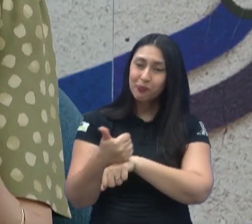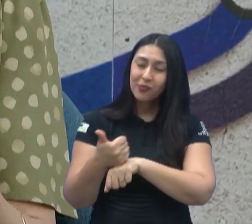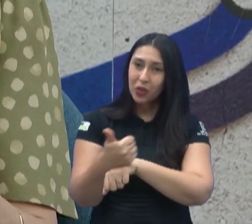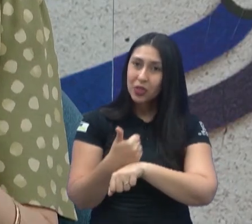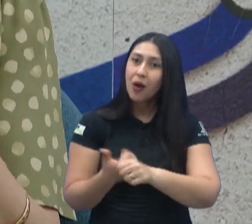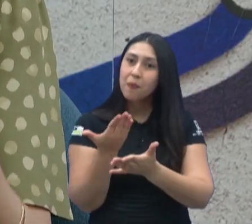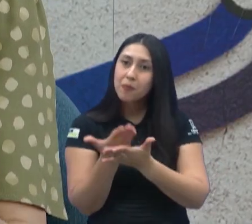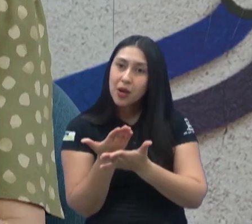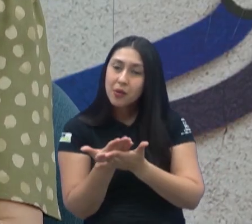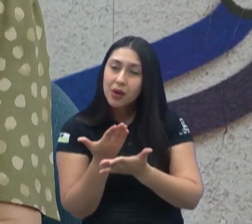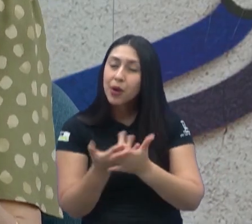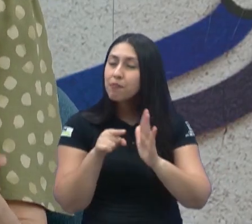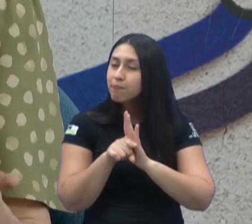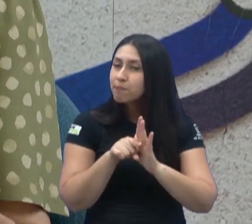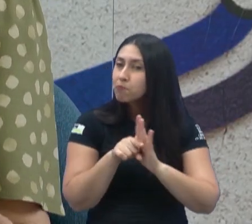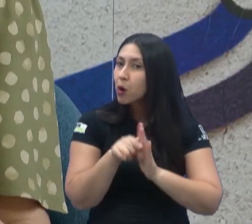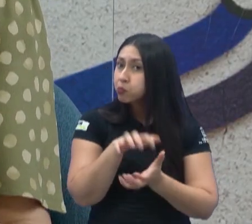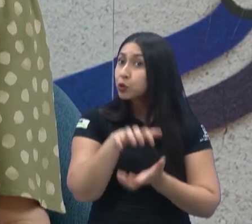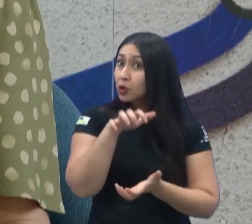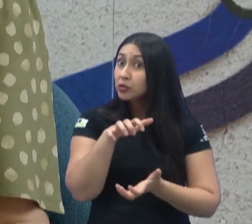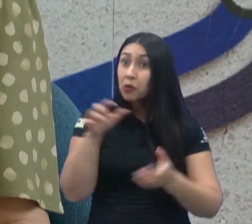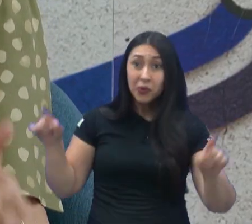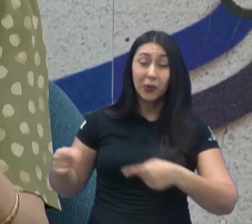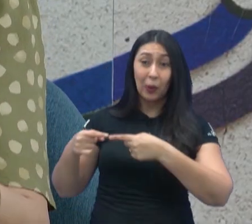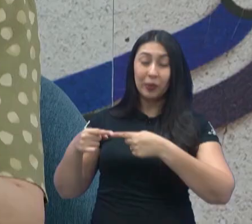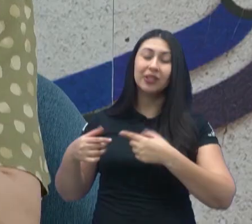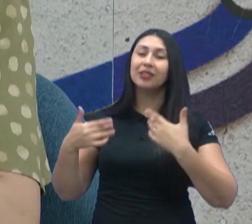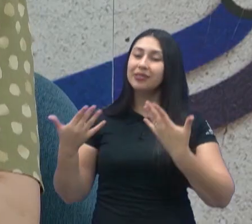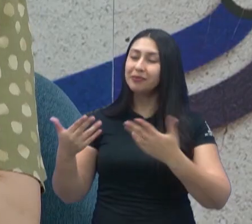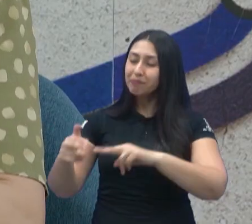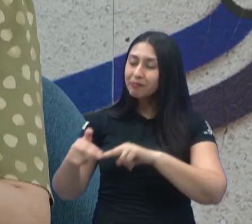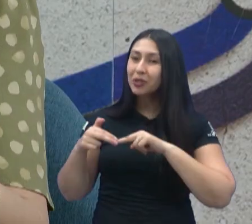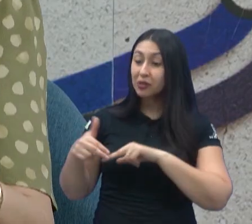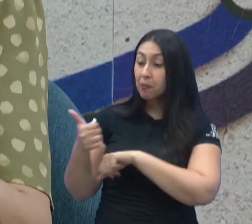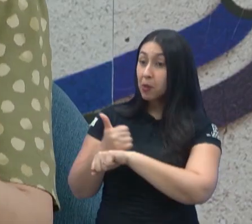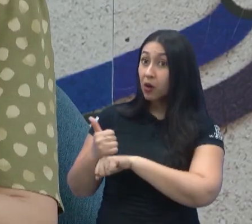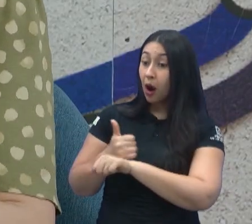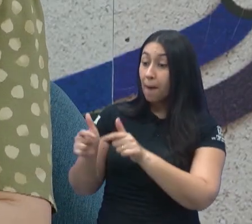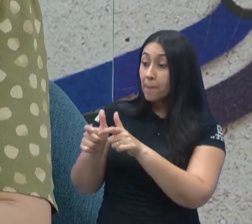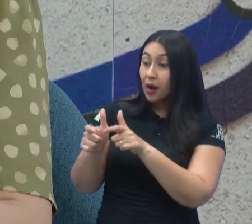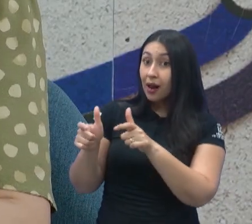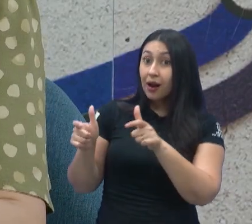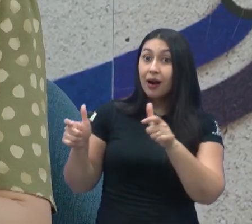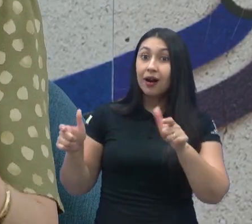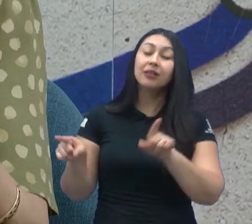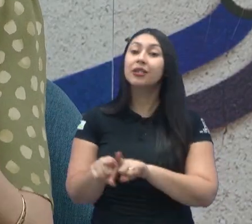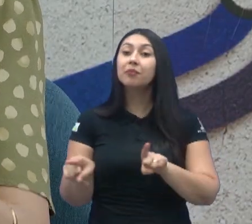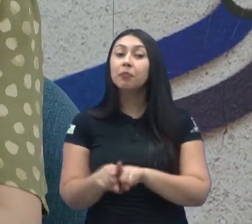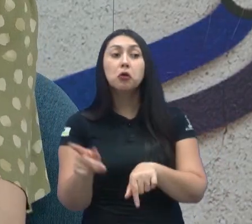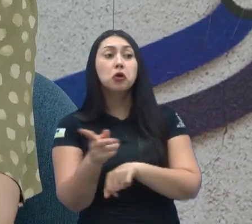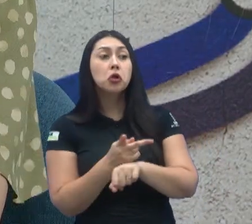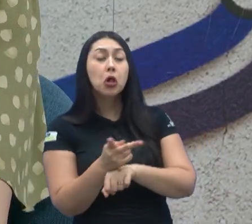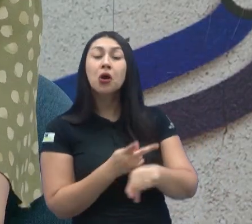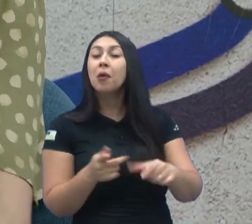vai caber e já cabe. Por isso que, além da profissão estar aumentando, a procura pela profissão está aumentando, porque